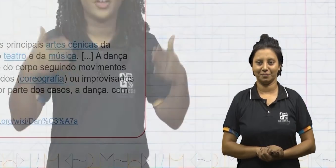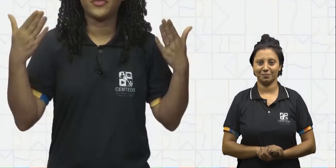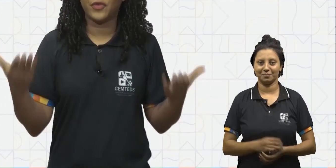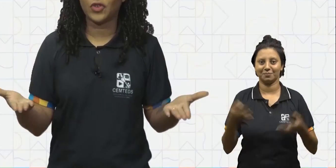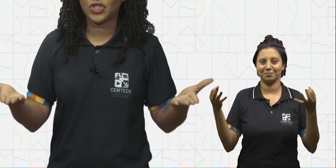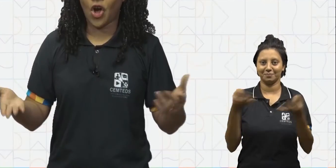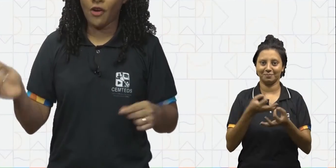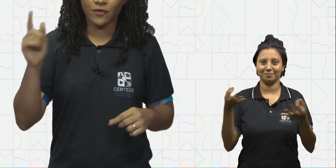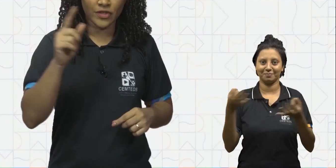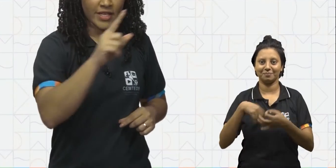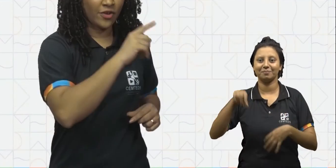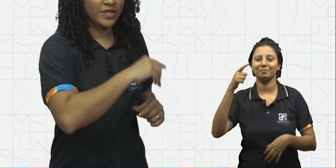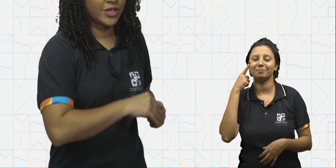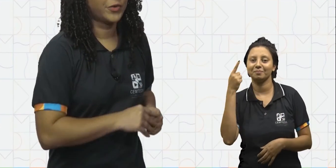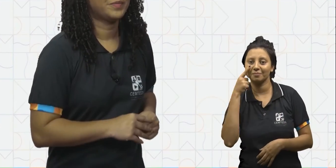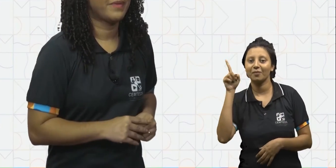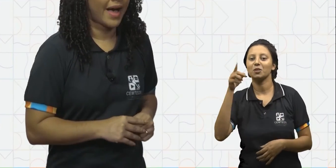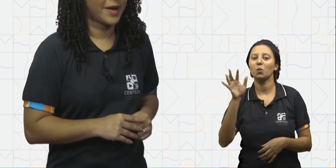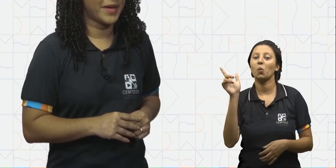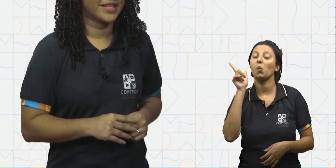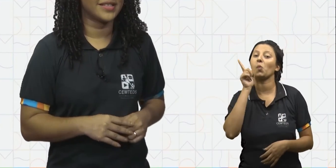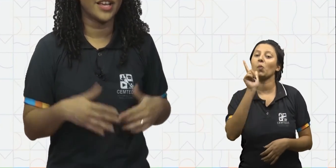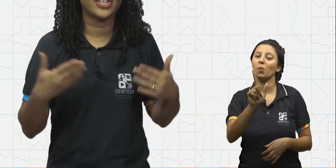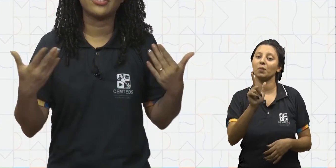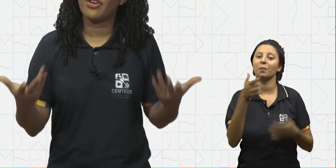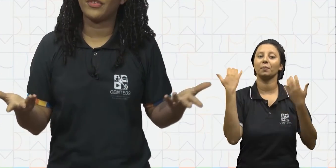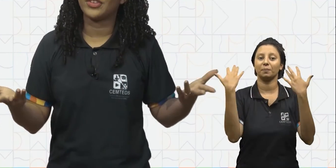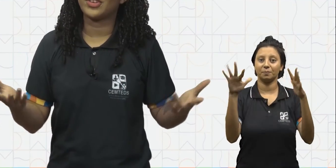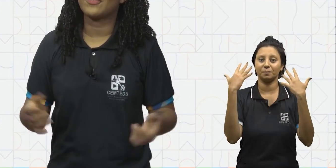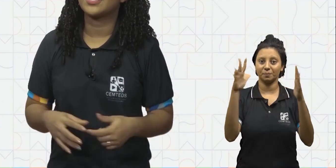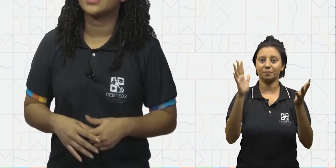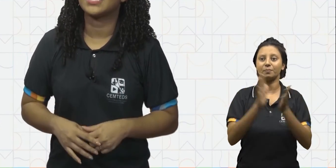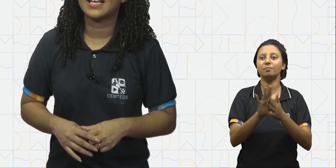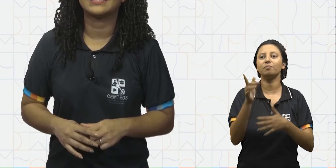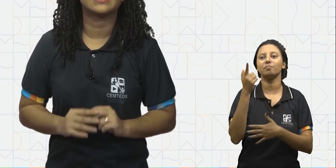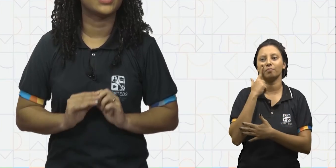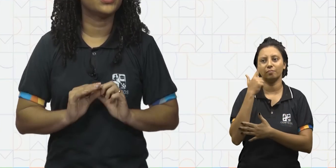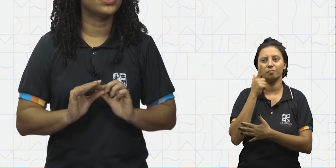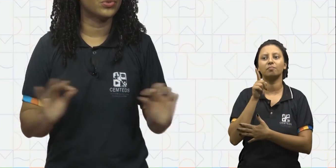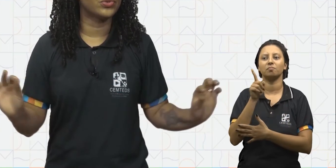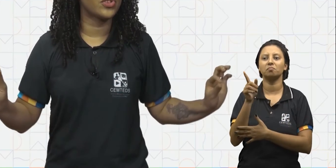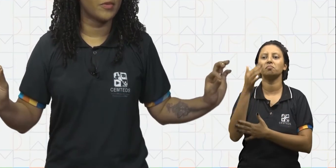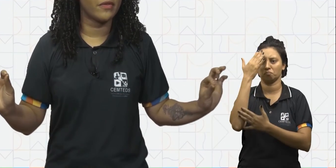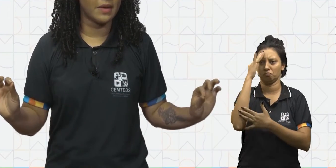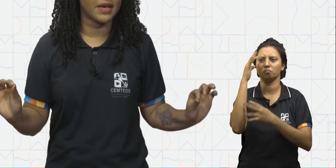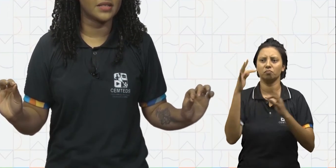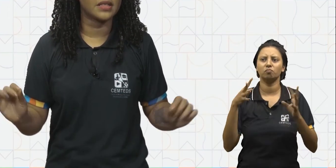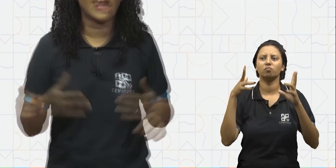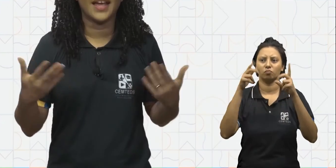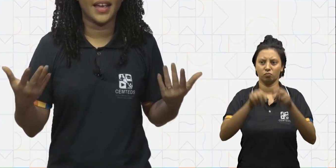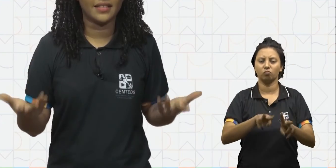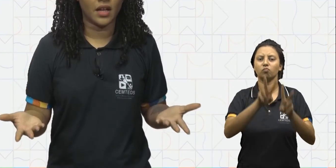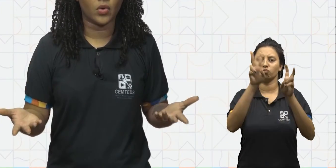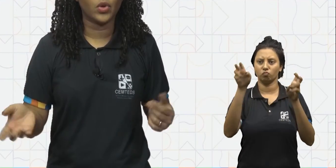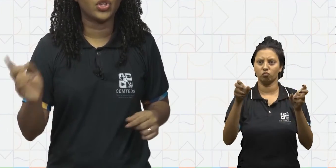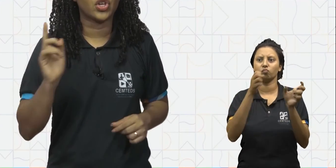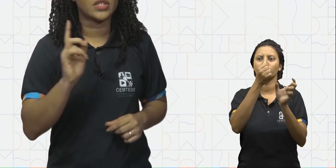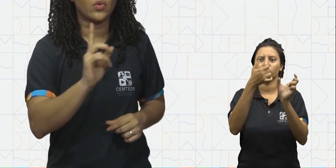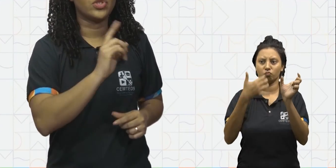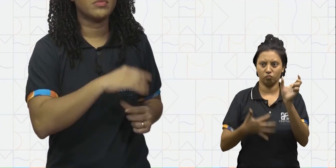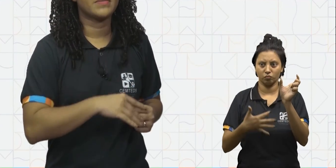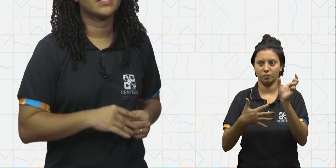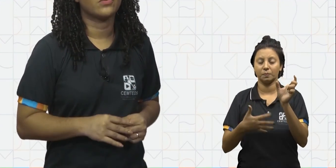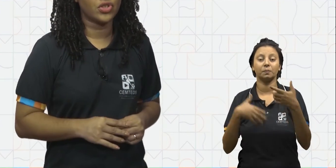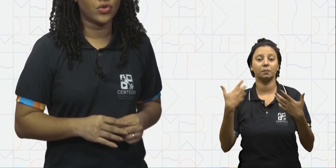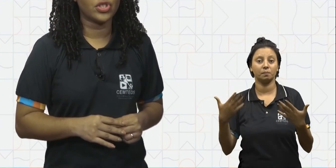Perfeito! Viu só? Você conseguiu! Parabéns! Estou vendo que você já está entendendo tudo sobre verbetes. Então,